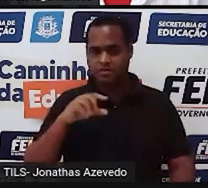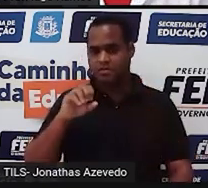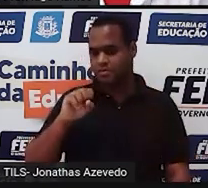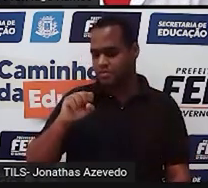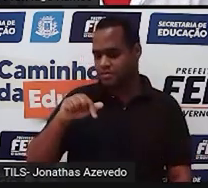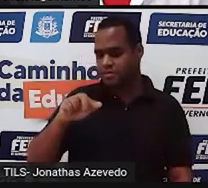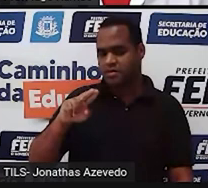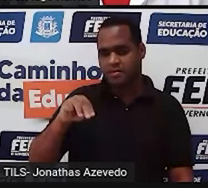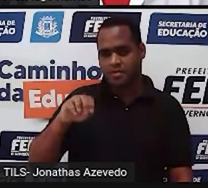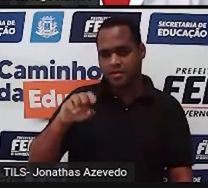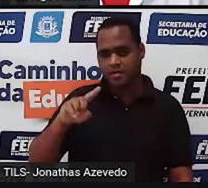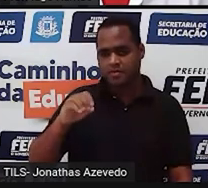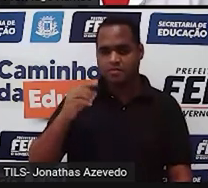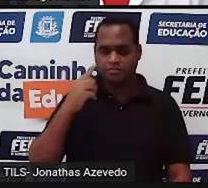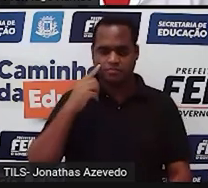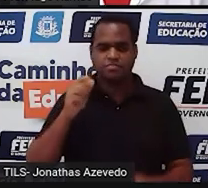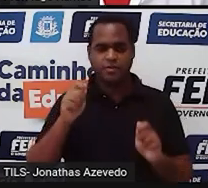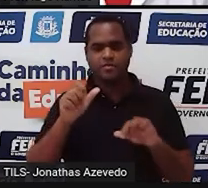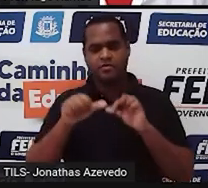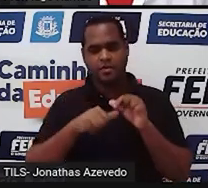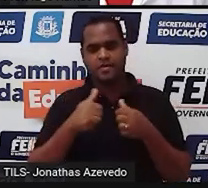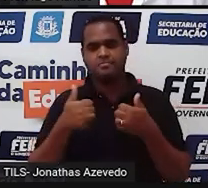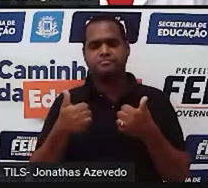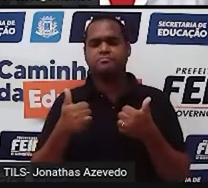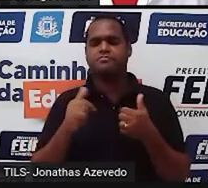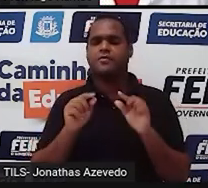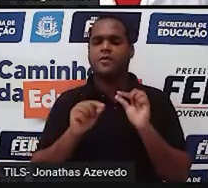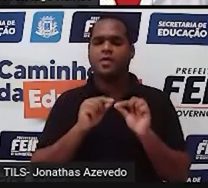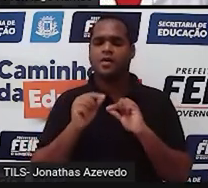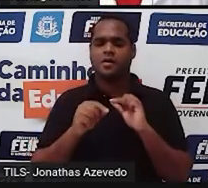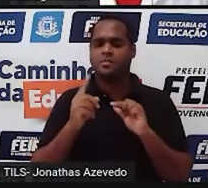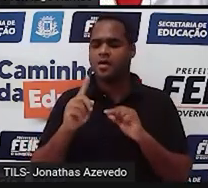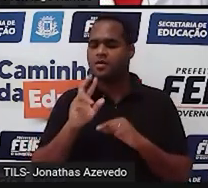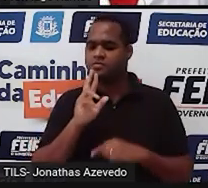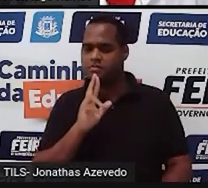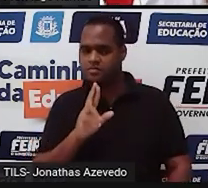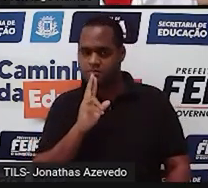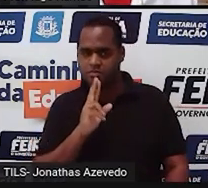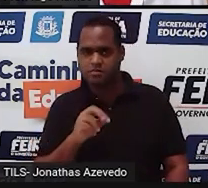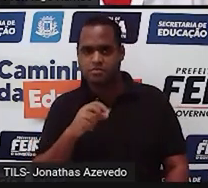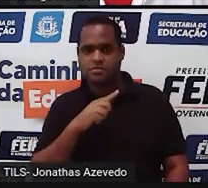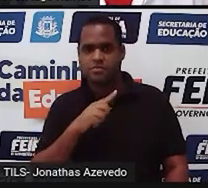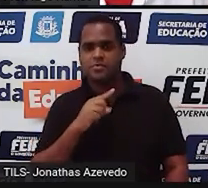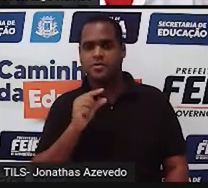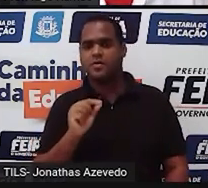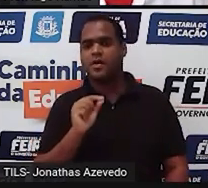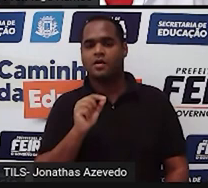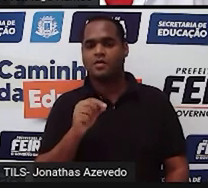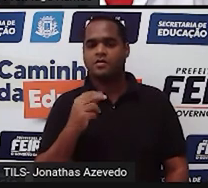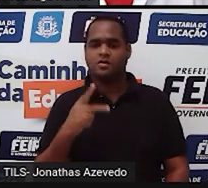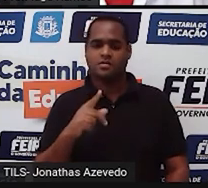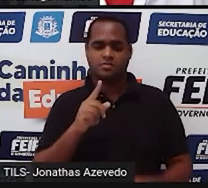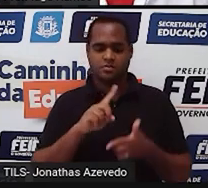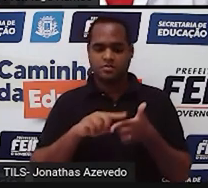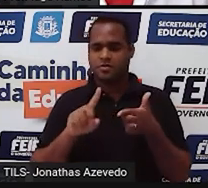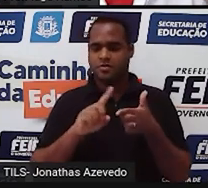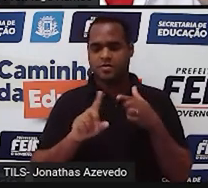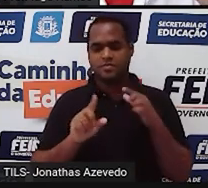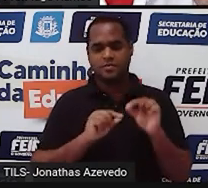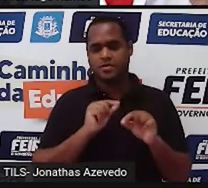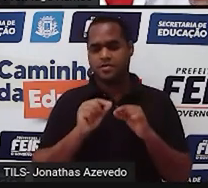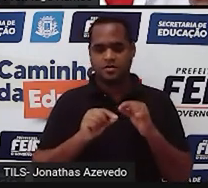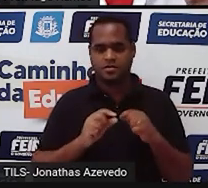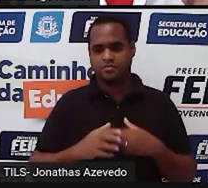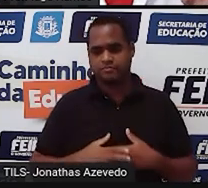foi perpendicular tá então qual seria a resposta para o nosso probleminha aqui